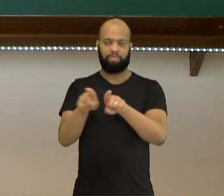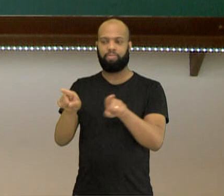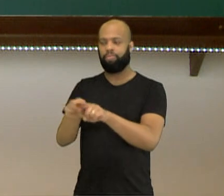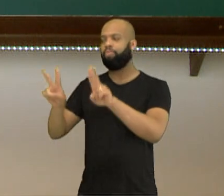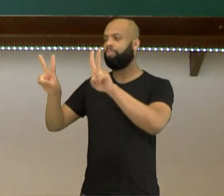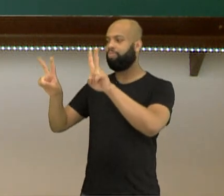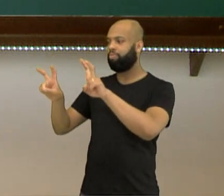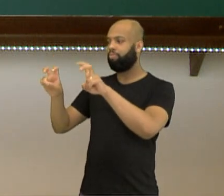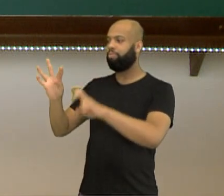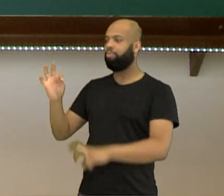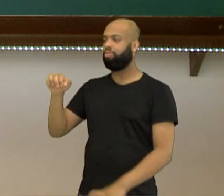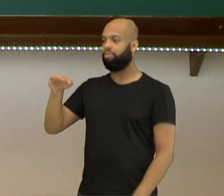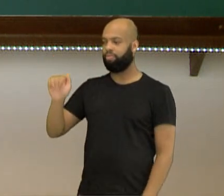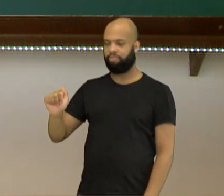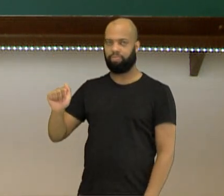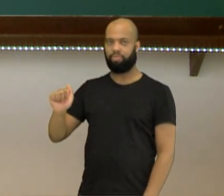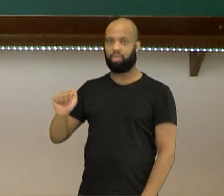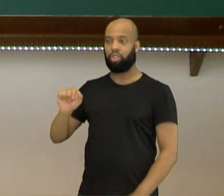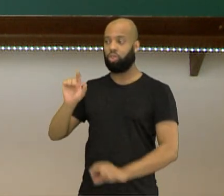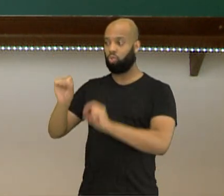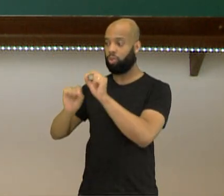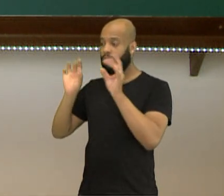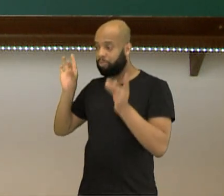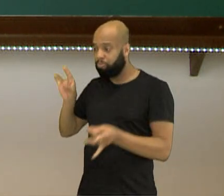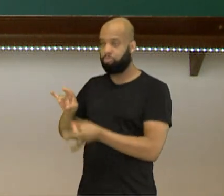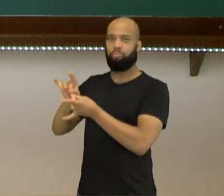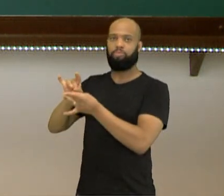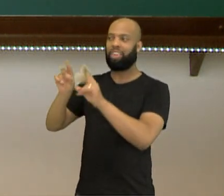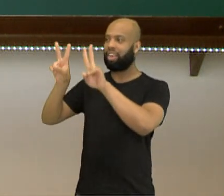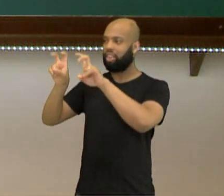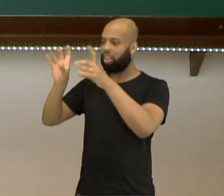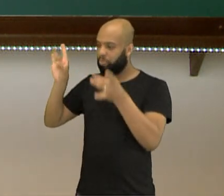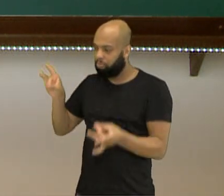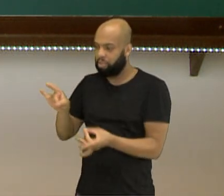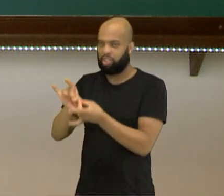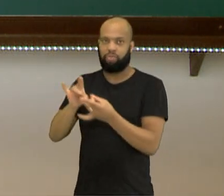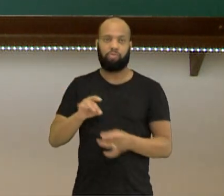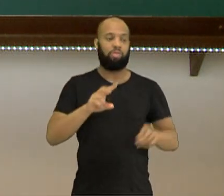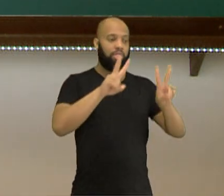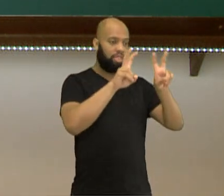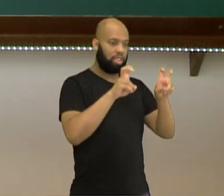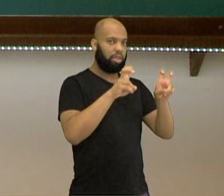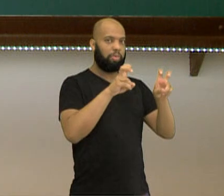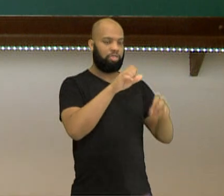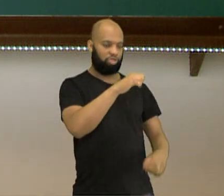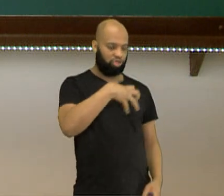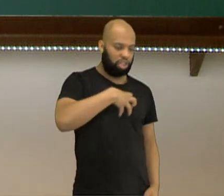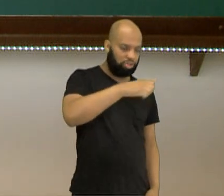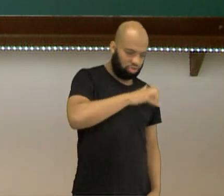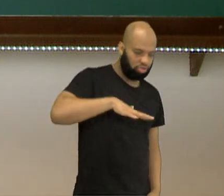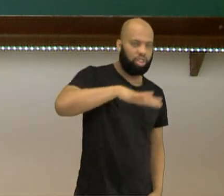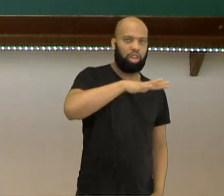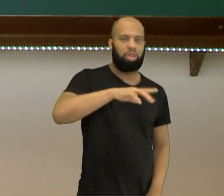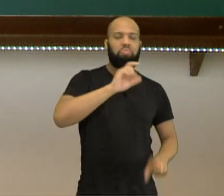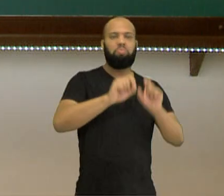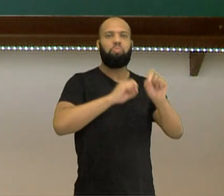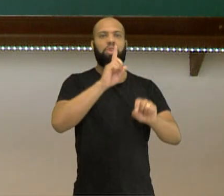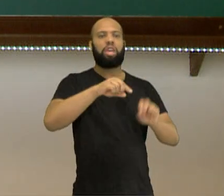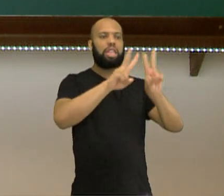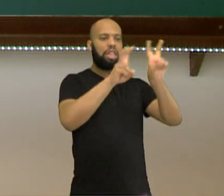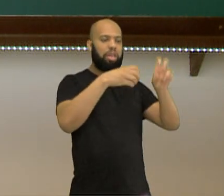amplo, temática o específico dentro desse texto. Qual é o assunto então? Vamos